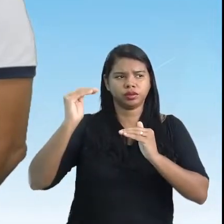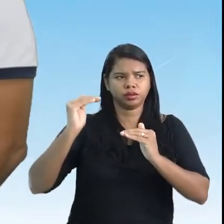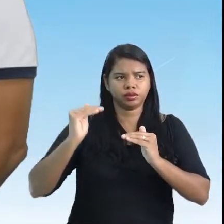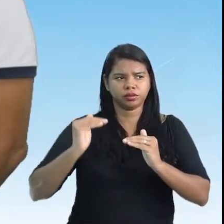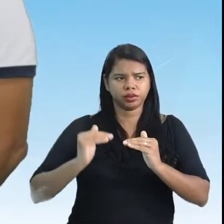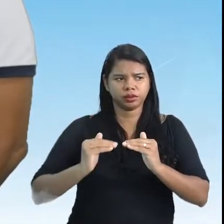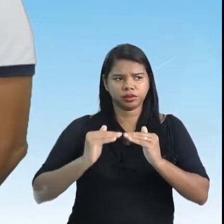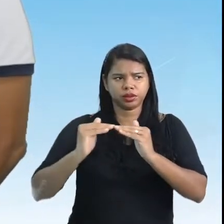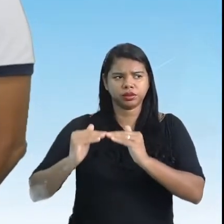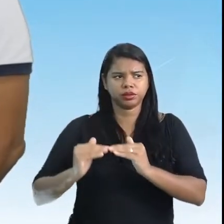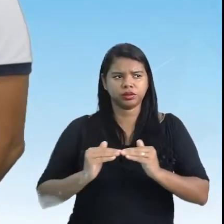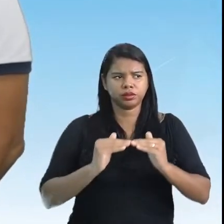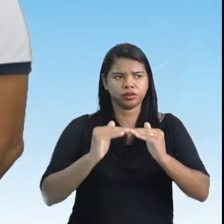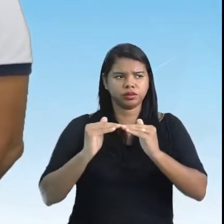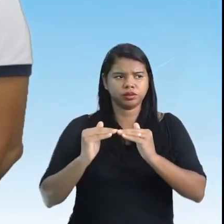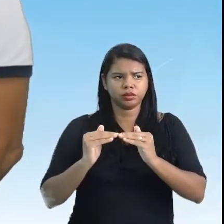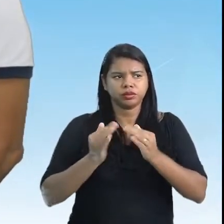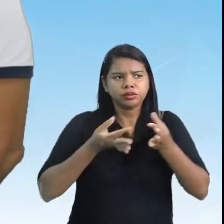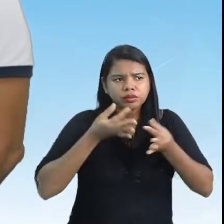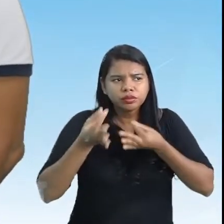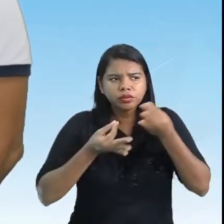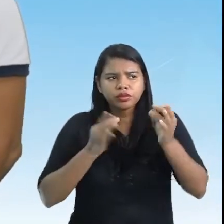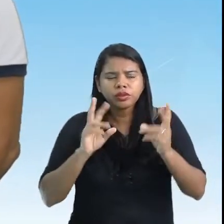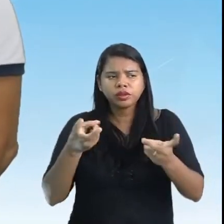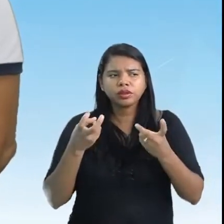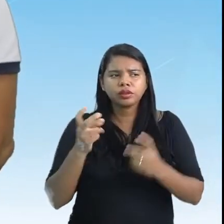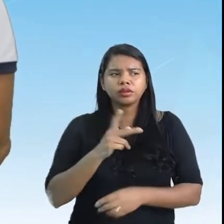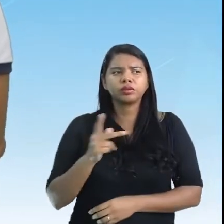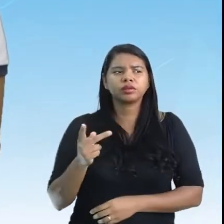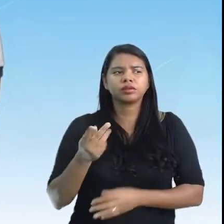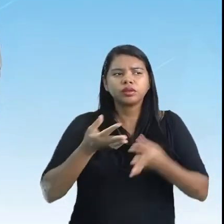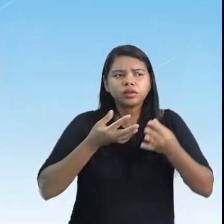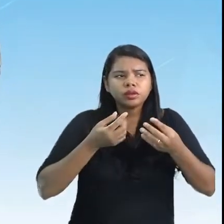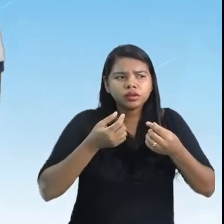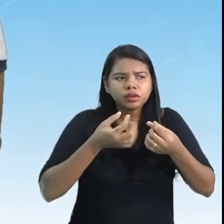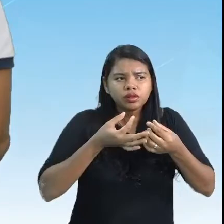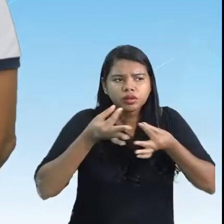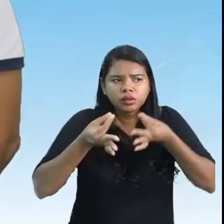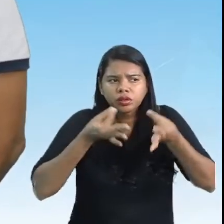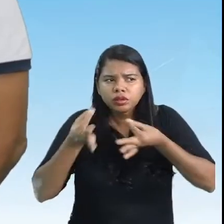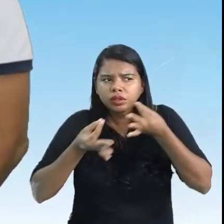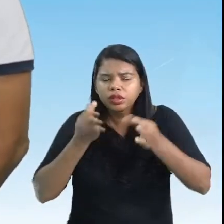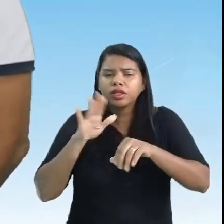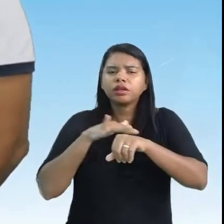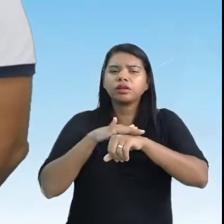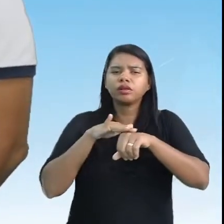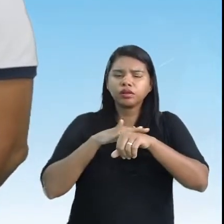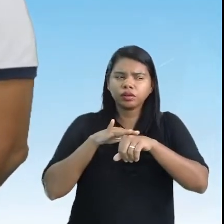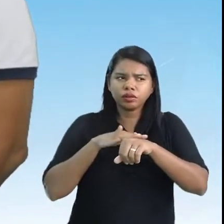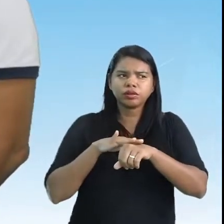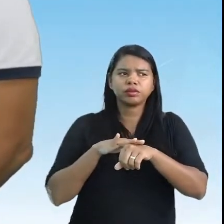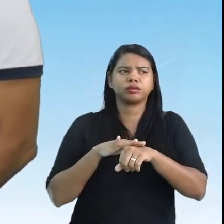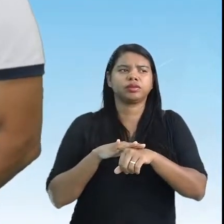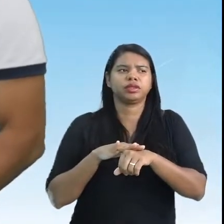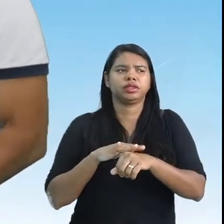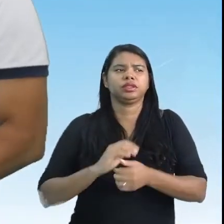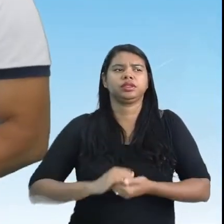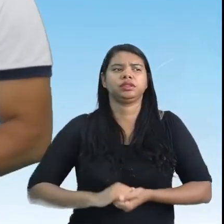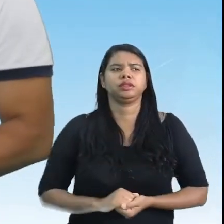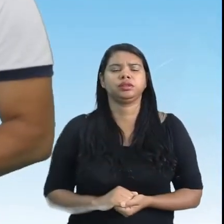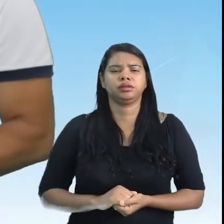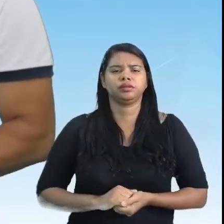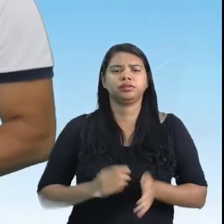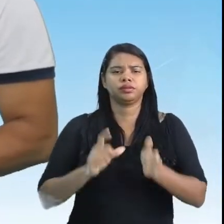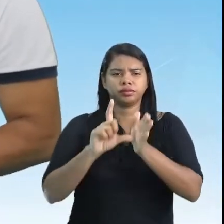E o diálogo, perceberam o que o professor falou, hein? Diálogo, essa questão, há um diálogo, não é impositório, não é isso? Exatamente.